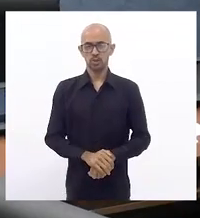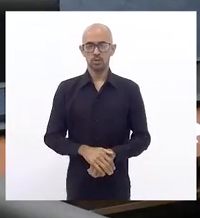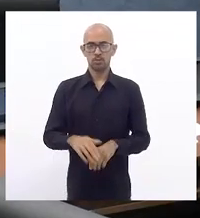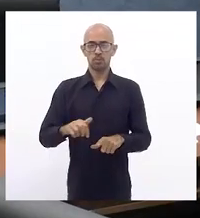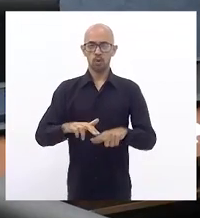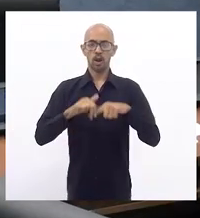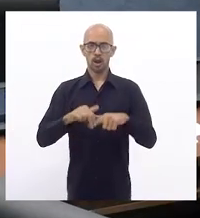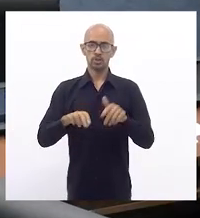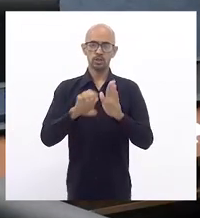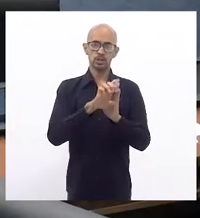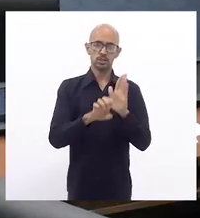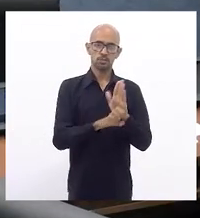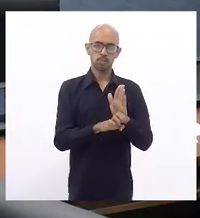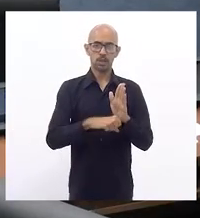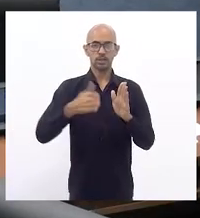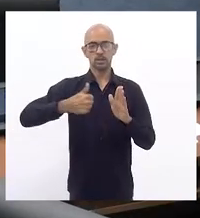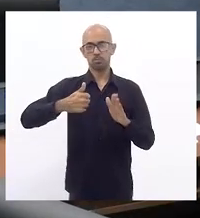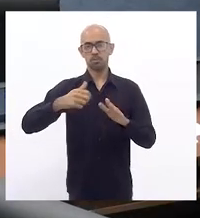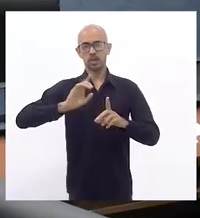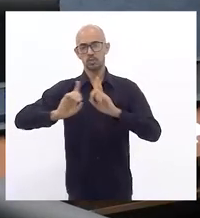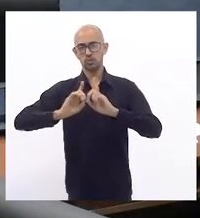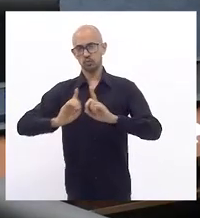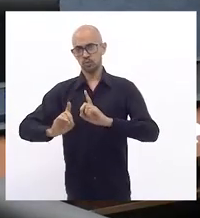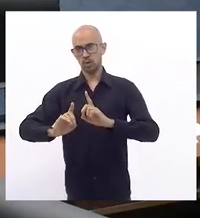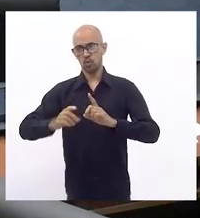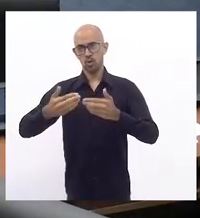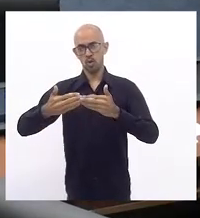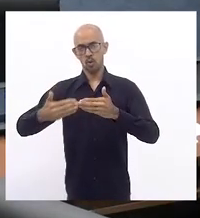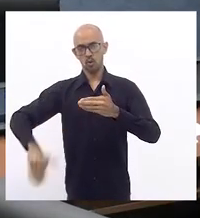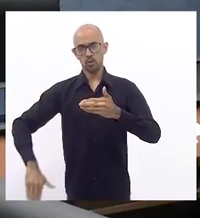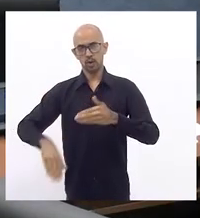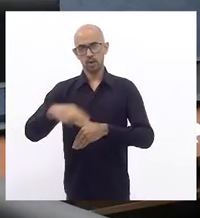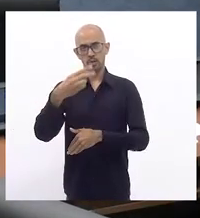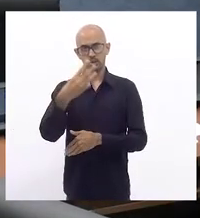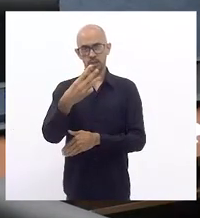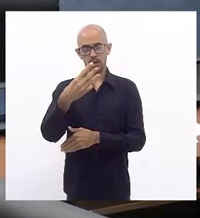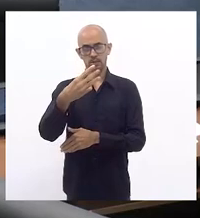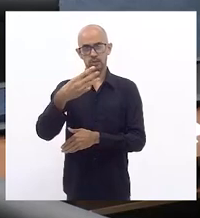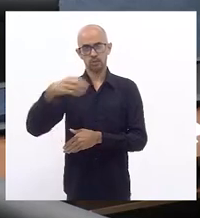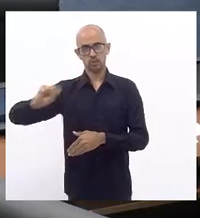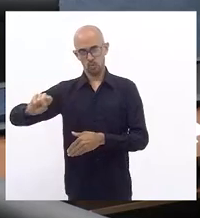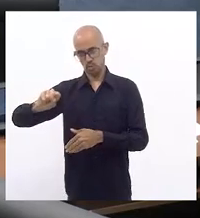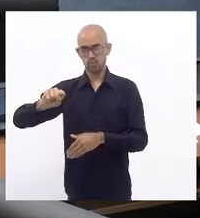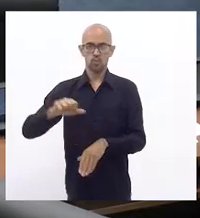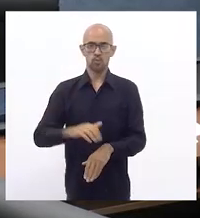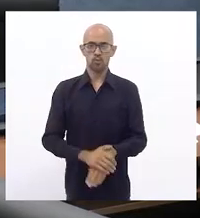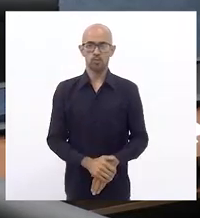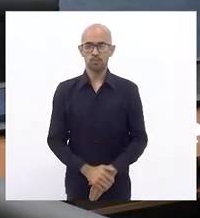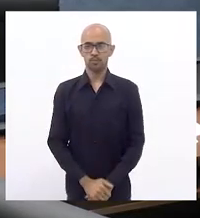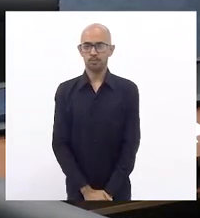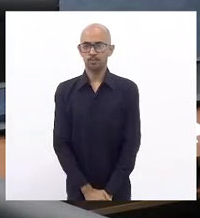emendas apresentadas em primeira discussão e contrárias as emendas 3 e 8.